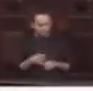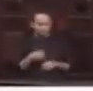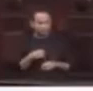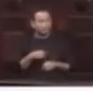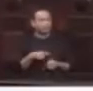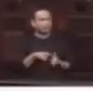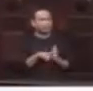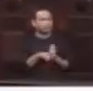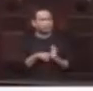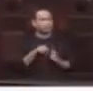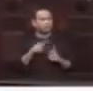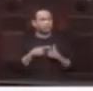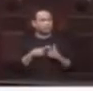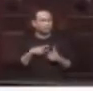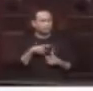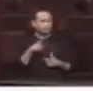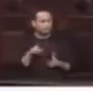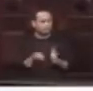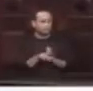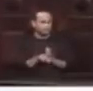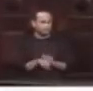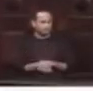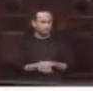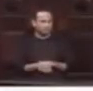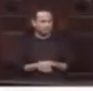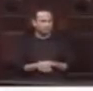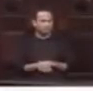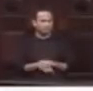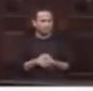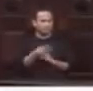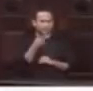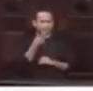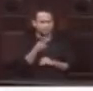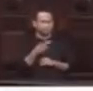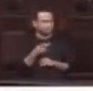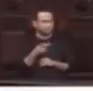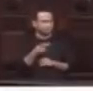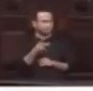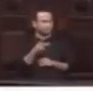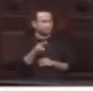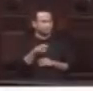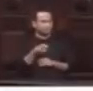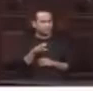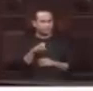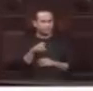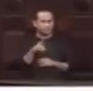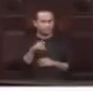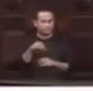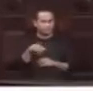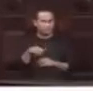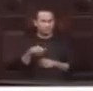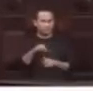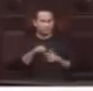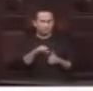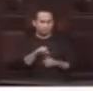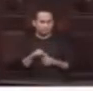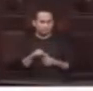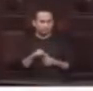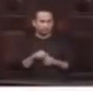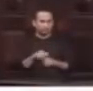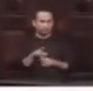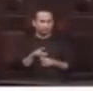Agora, se há precedente na casa, precedente não vira regimento. Precedente não vira regimento, para